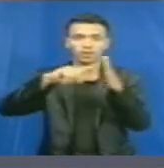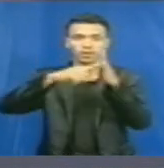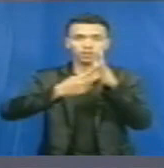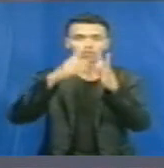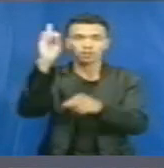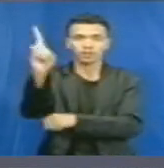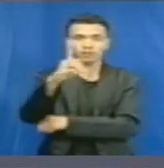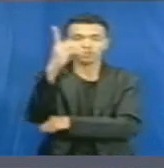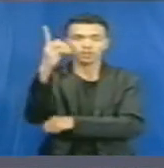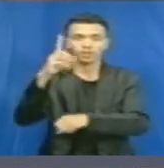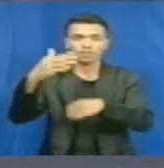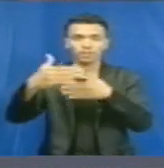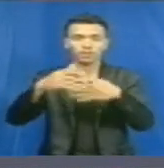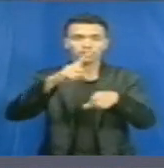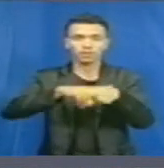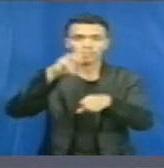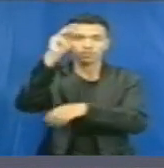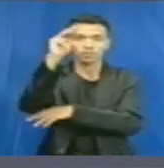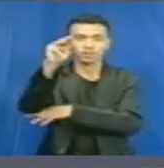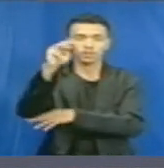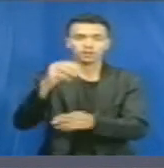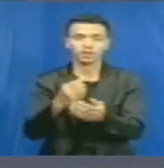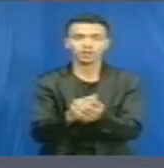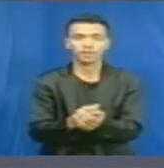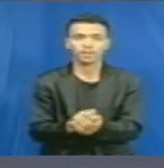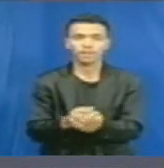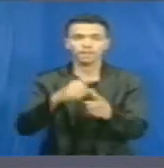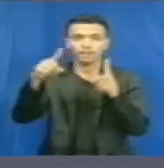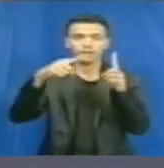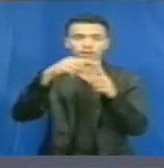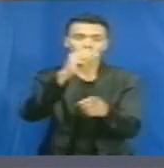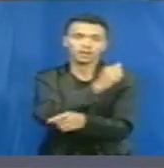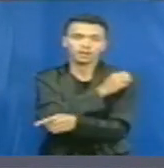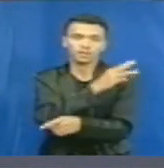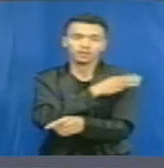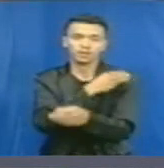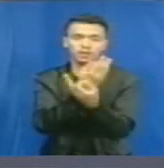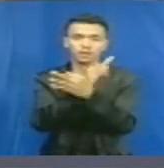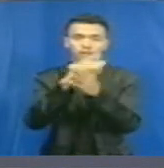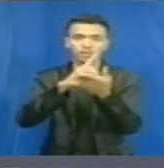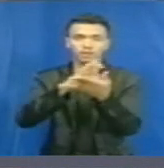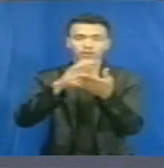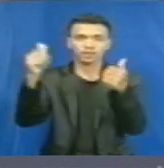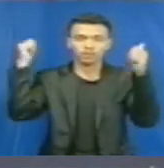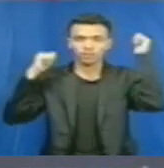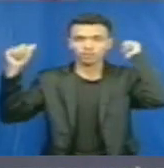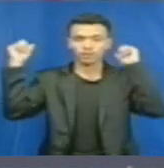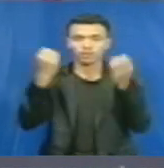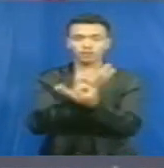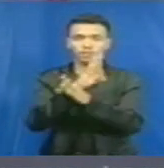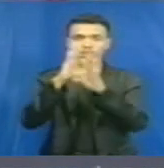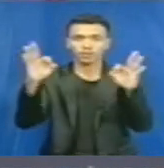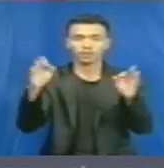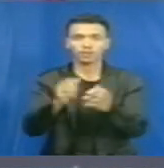kadesan besikoras media remata. Tamane, bangira HMDTL ni atividade remata kontuna ho formação, ba manuri na insira